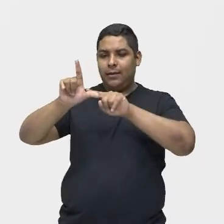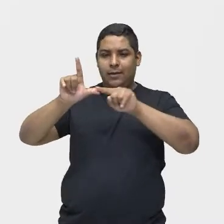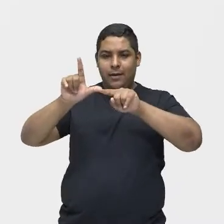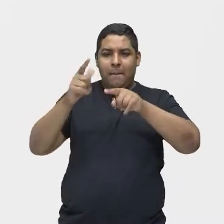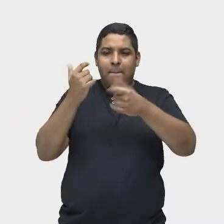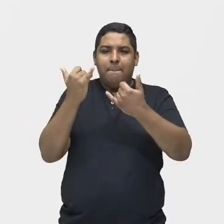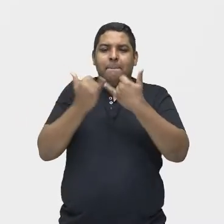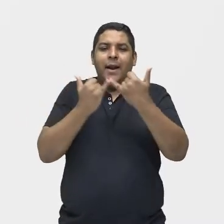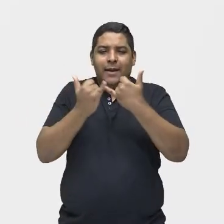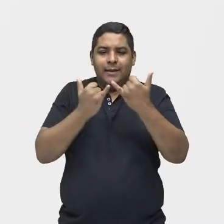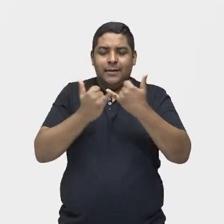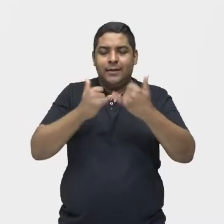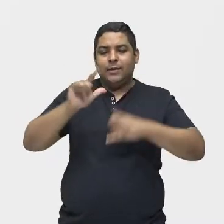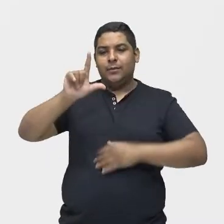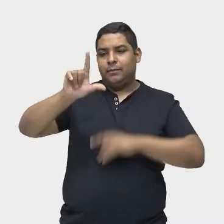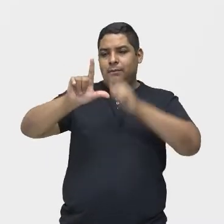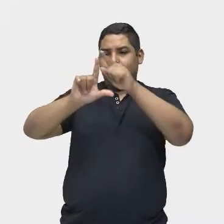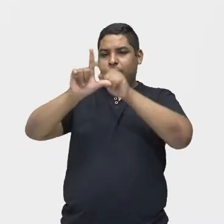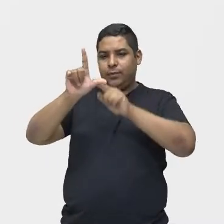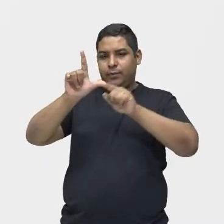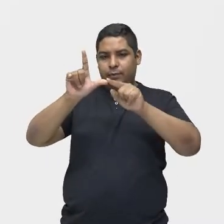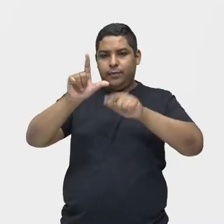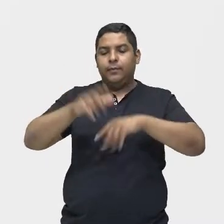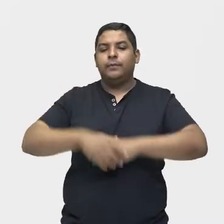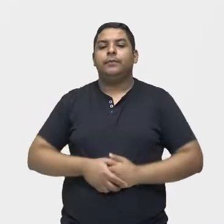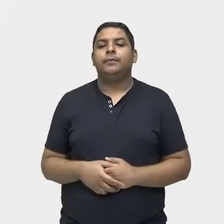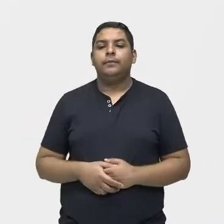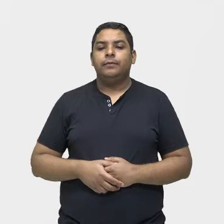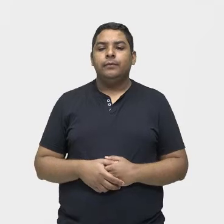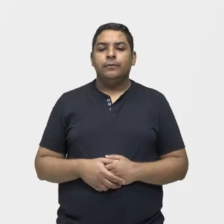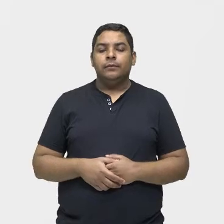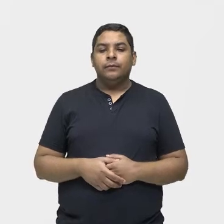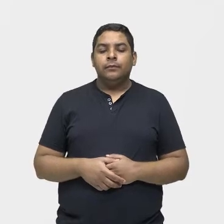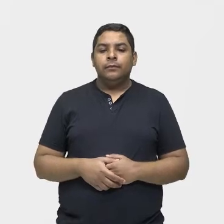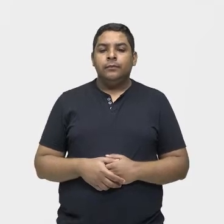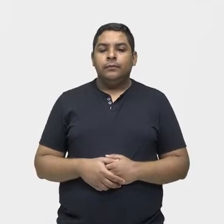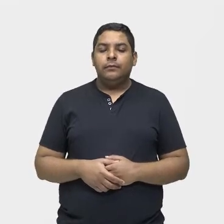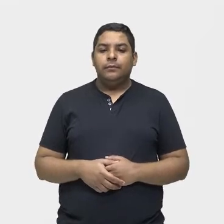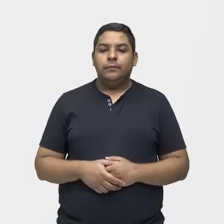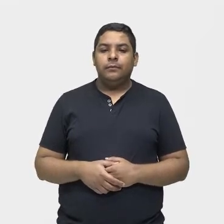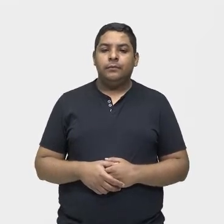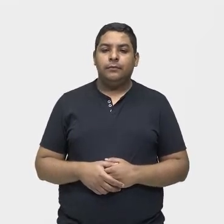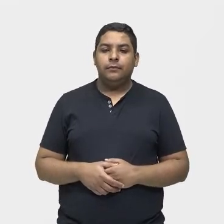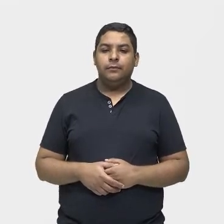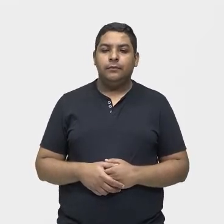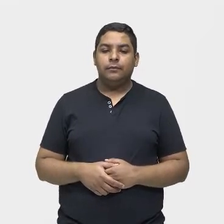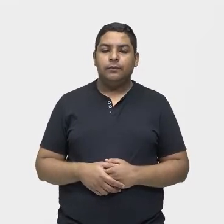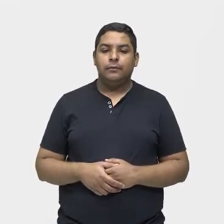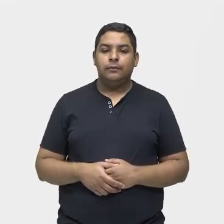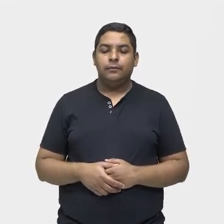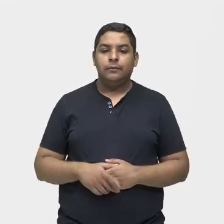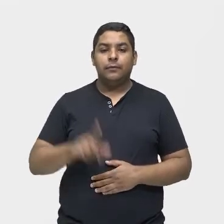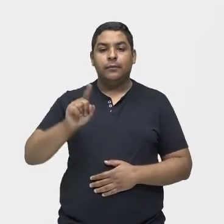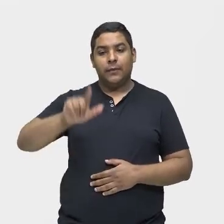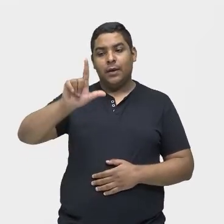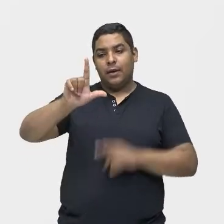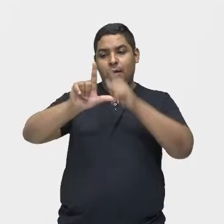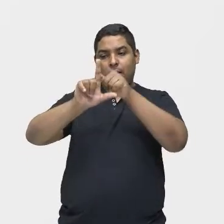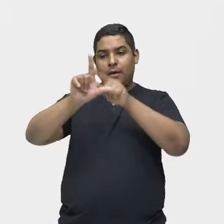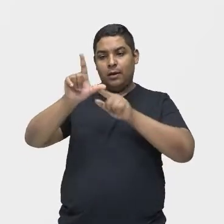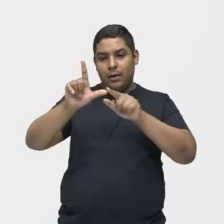L, então decorem sempre essa dica, né? A movimentação do cavalo é sempre na forma de um L. E é